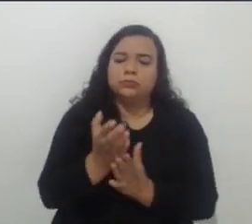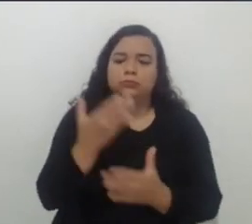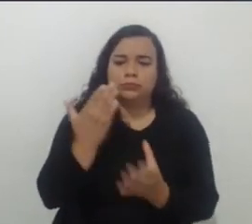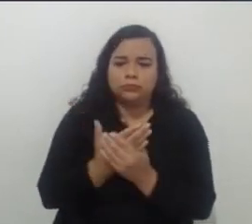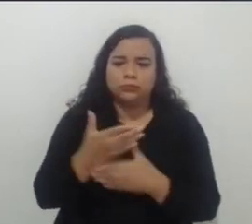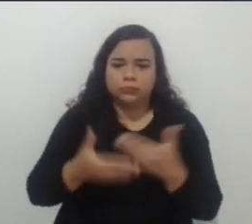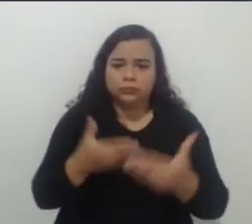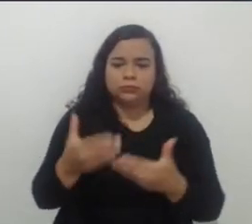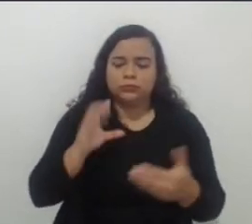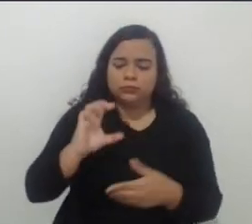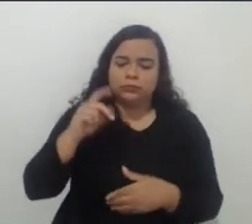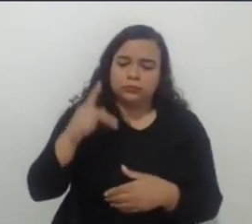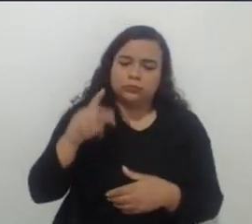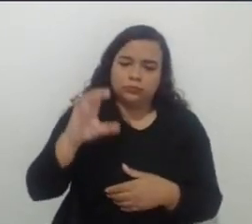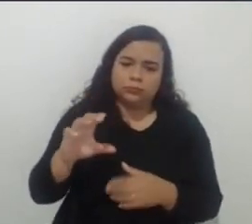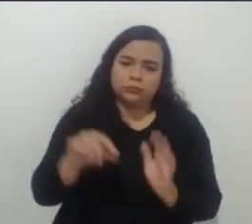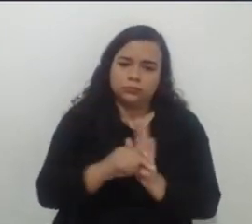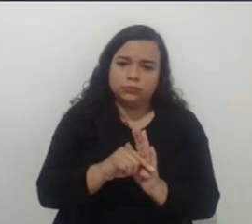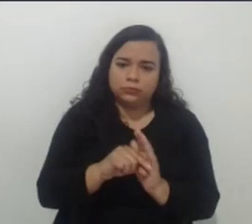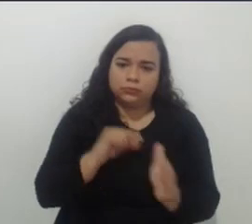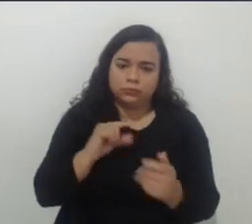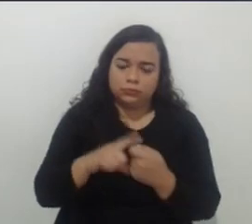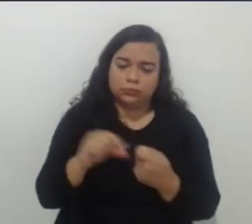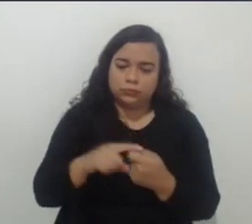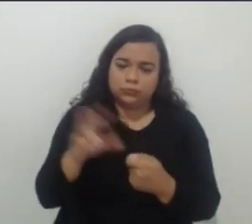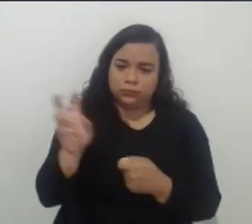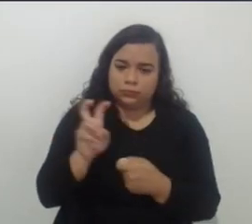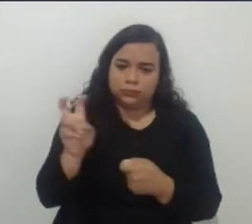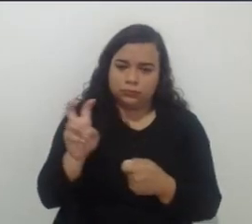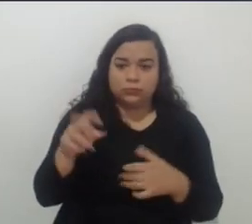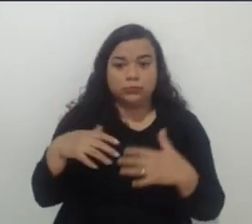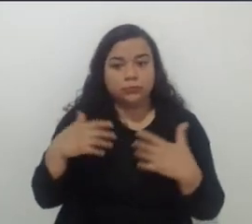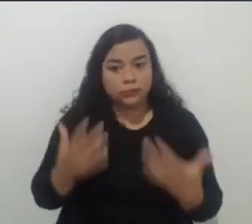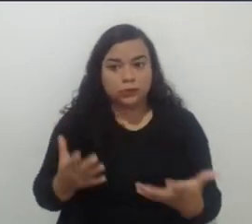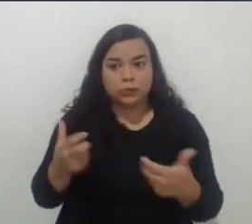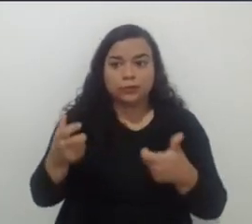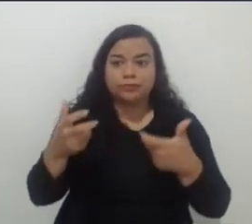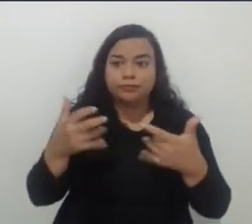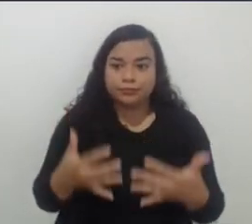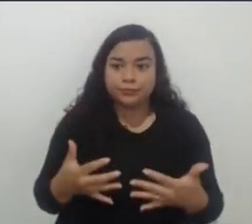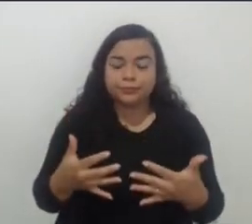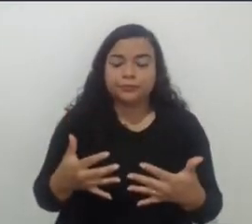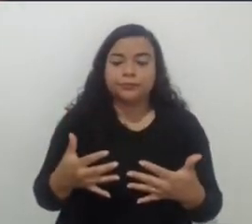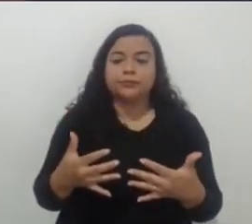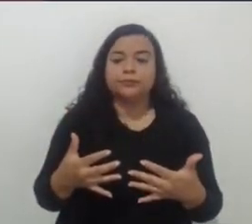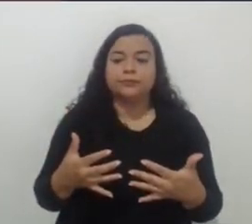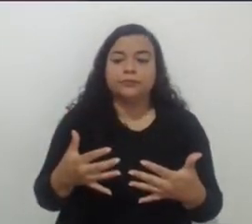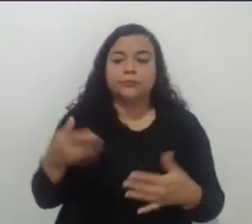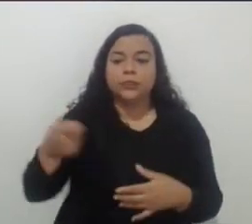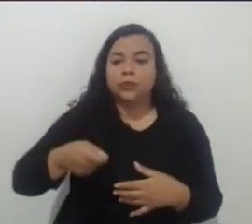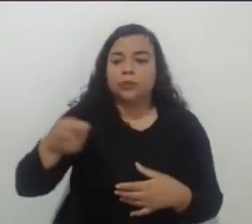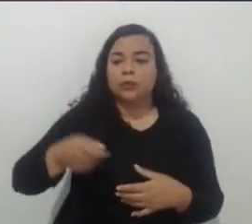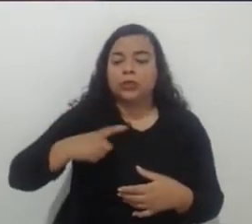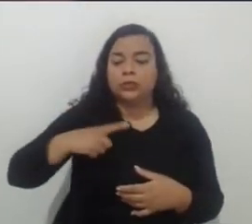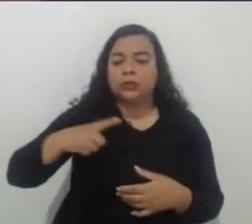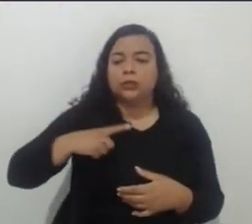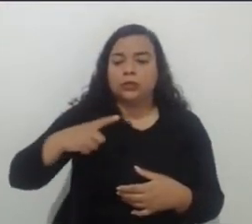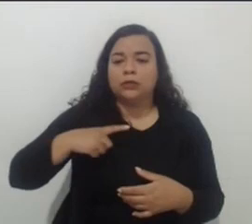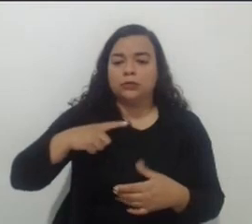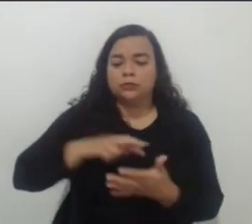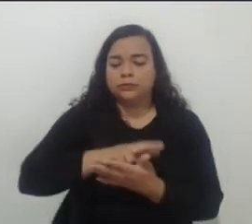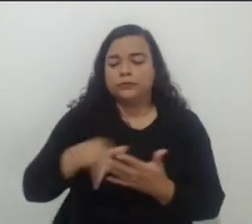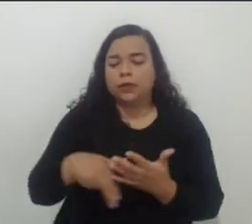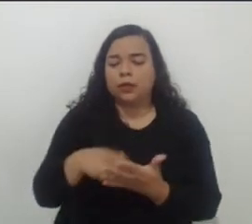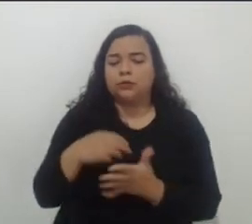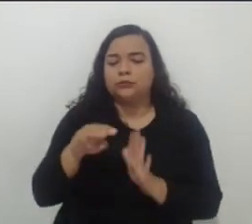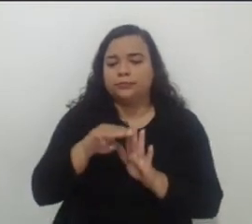5º. Denegação, portanto, senhor presidente, da ordem que se impõe em face dos fundamentos postos